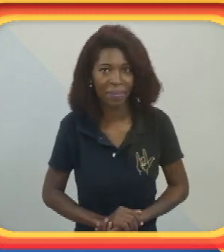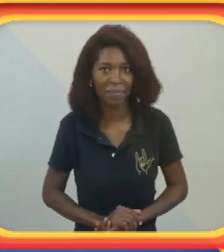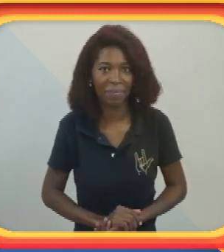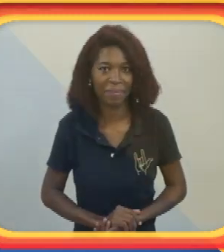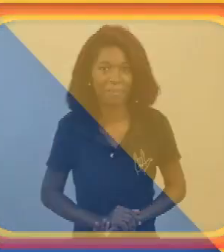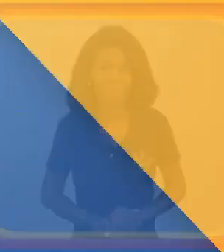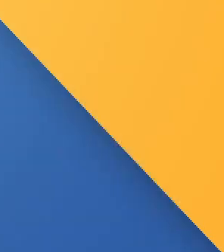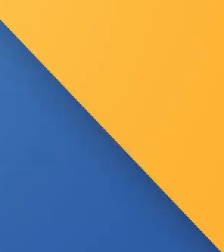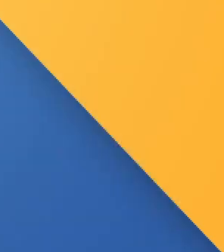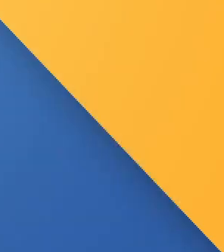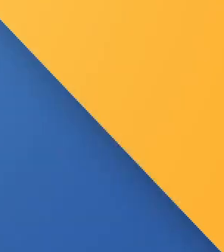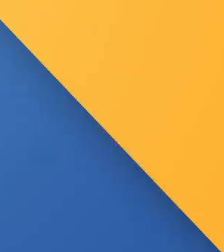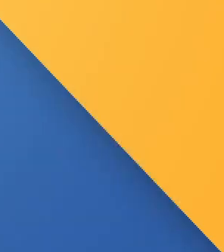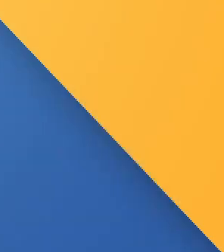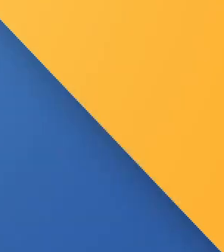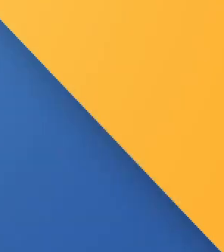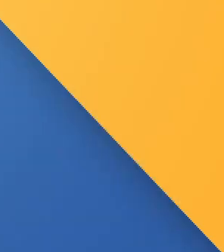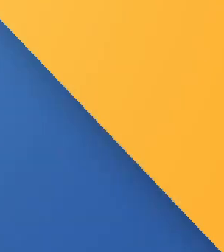della mia